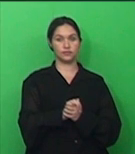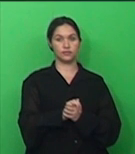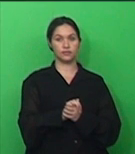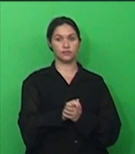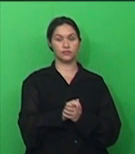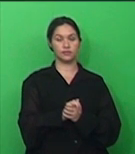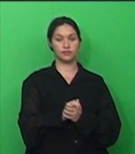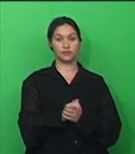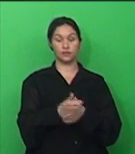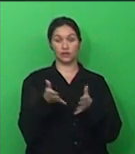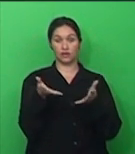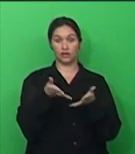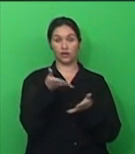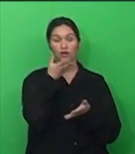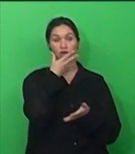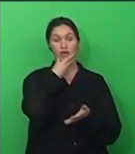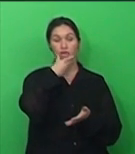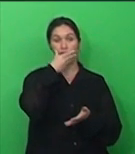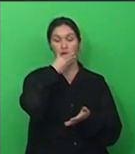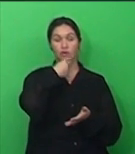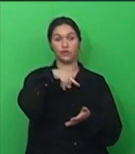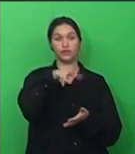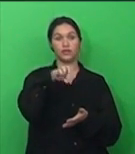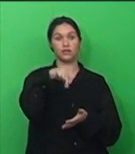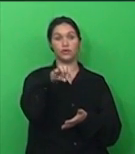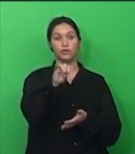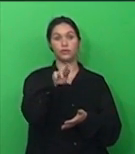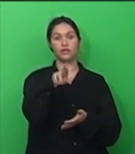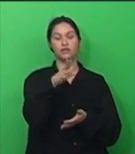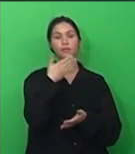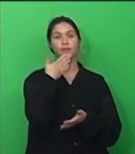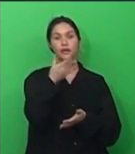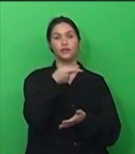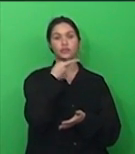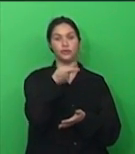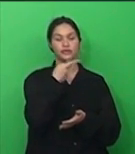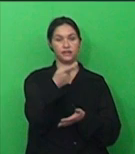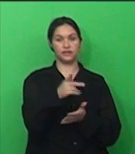Questão de ordem cedida ao vereador Miri D'Agostini.